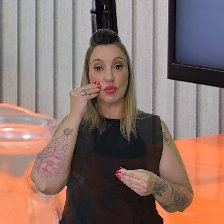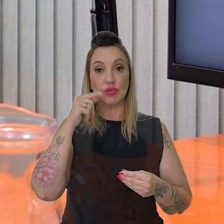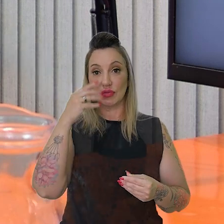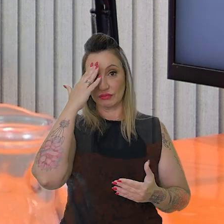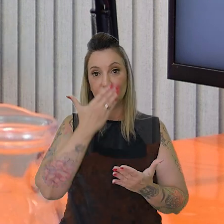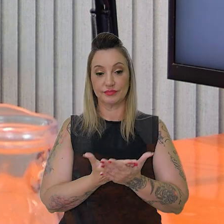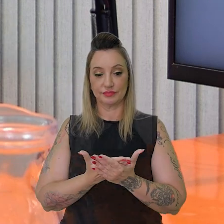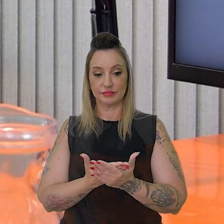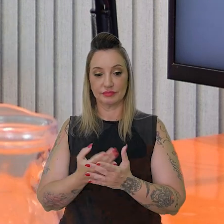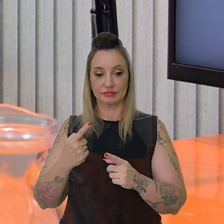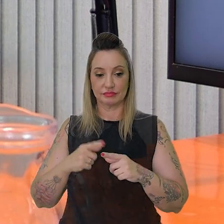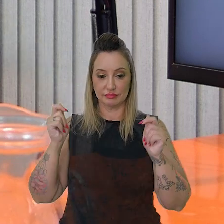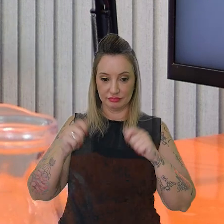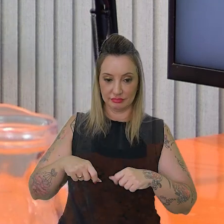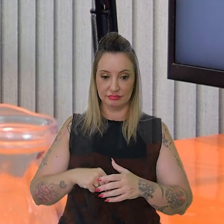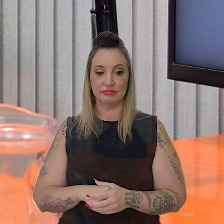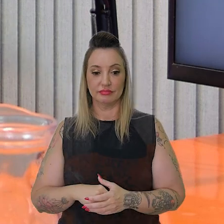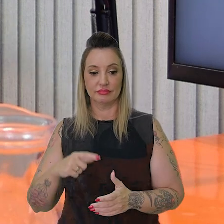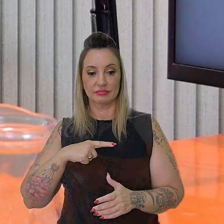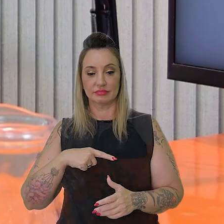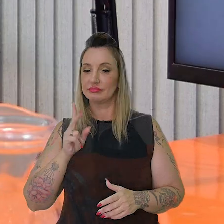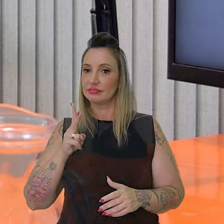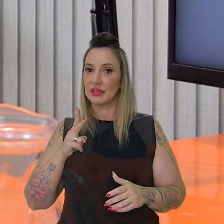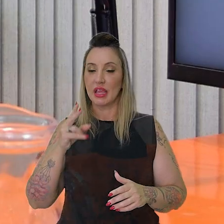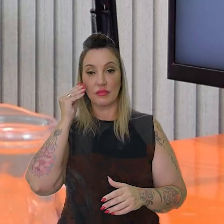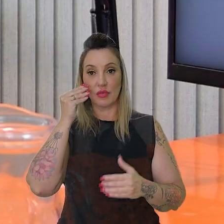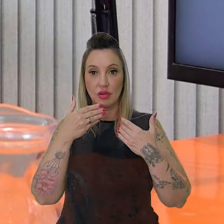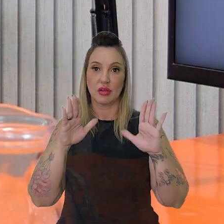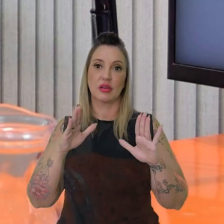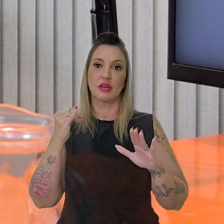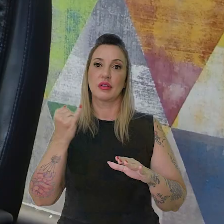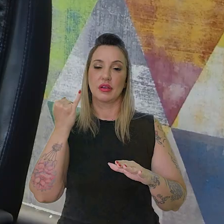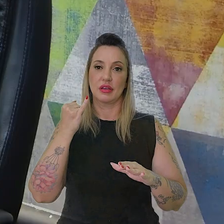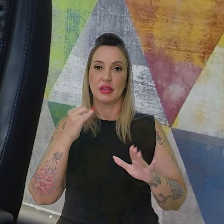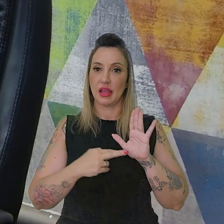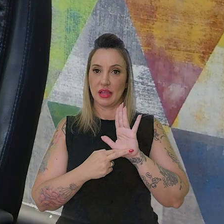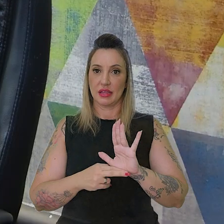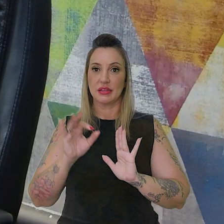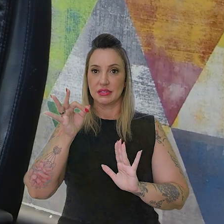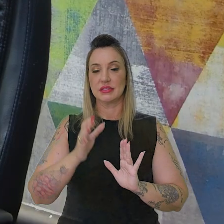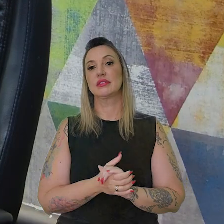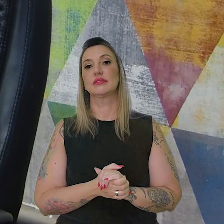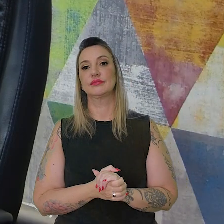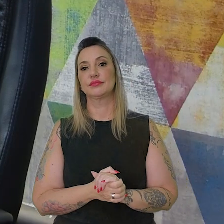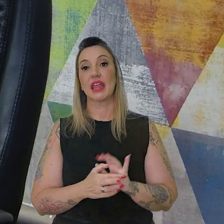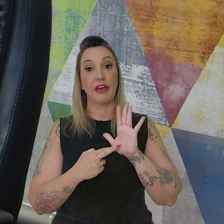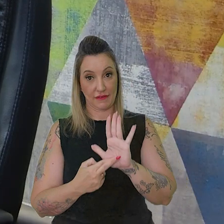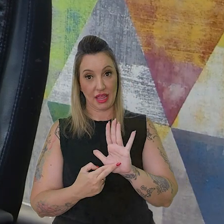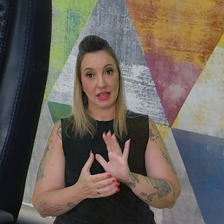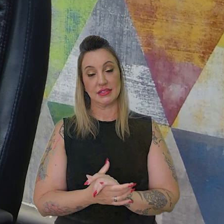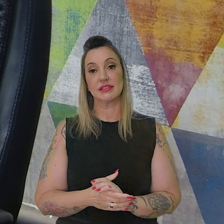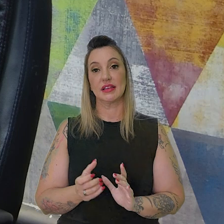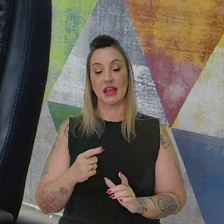oportunidade de acreditar que é possível que vai ter uma portinha é a importância da representatividade né Total tot da